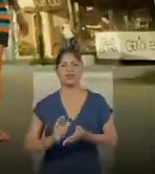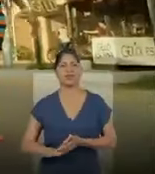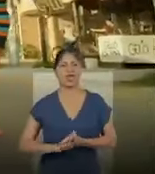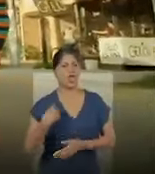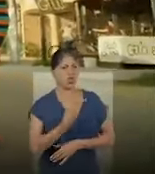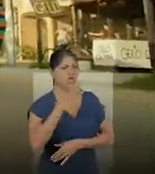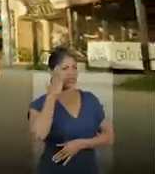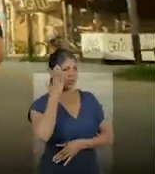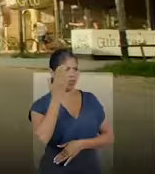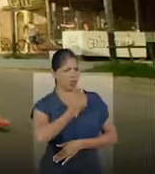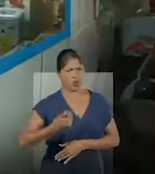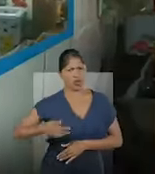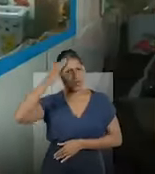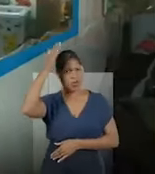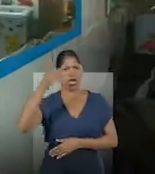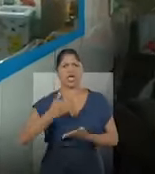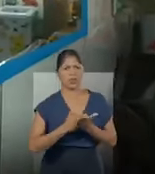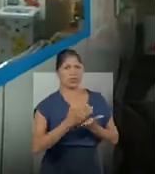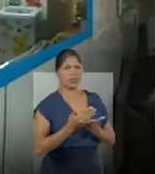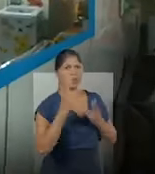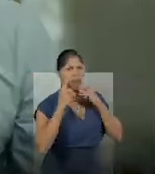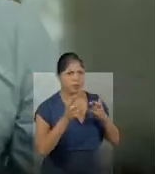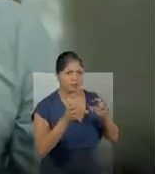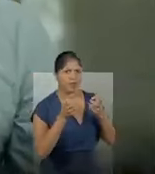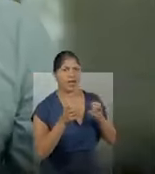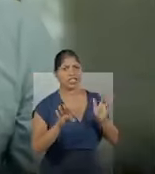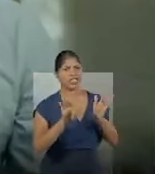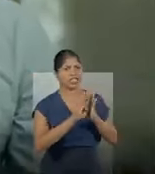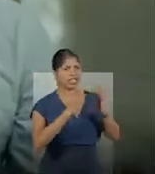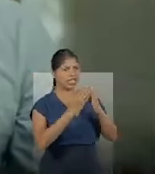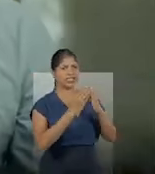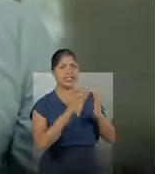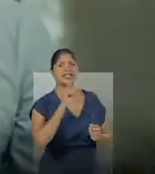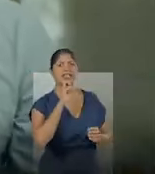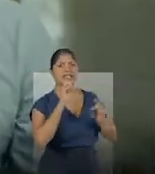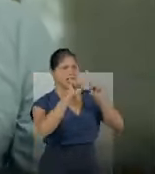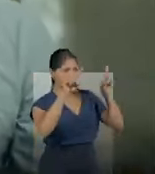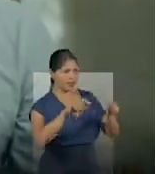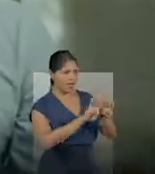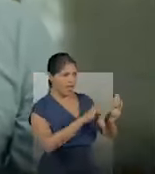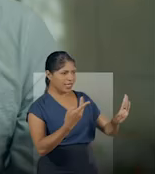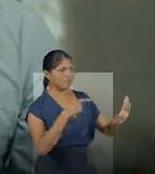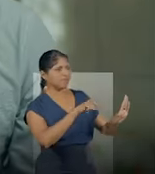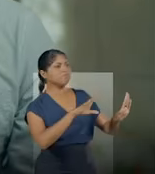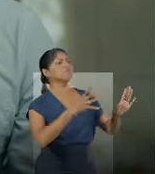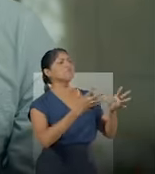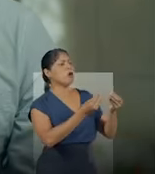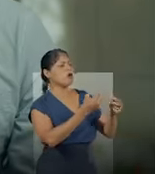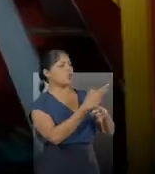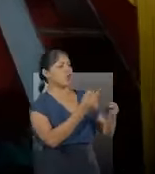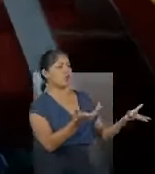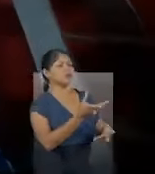Renda Pará, começou a se mobilizar todo mundo, né? Chegar em casa, poder abrir a geladeira e ver que tá cheia, dá um alívio